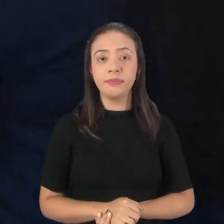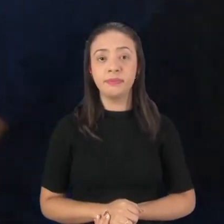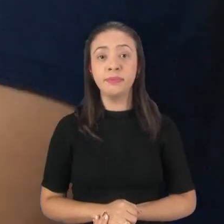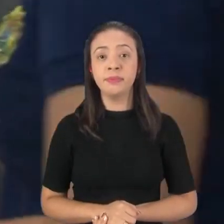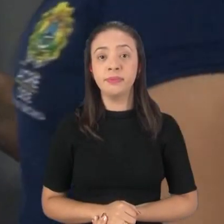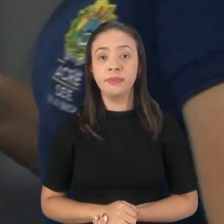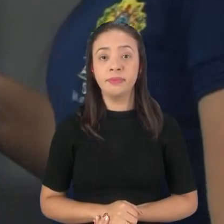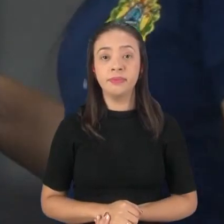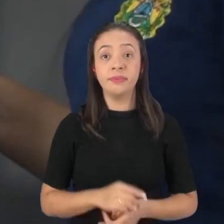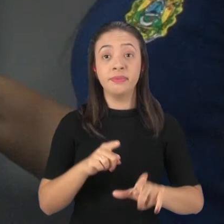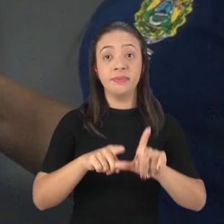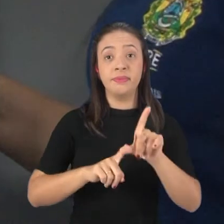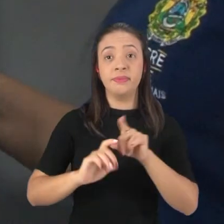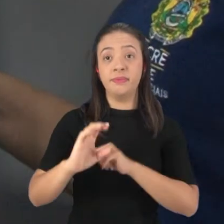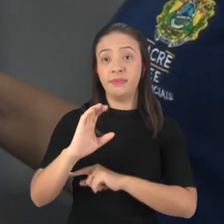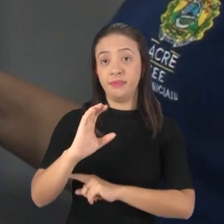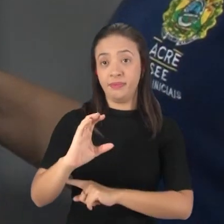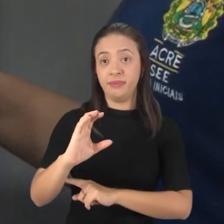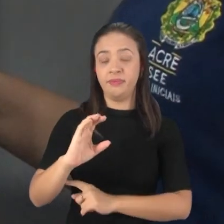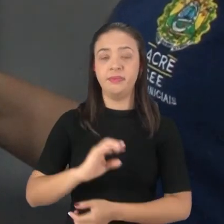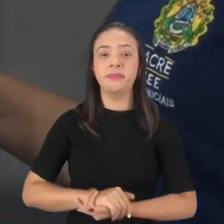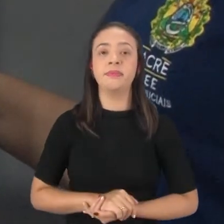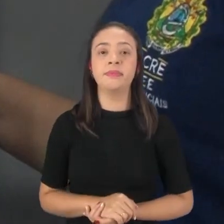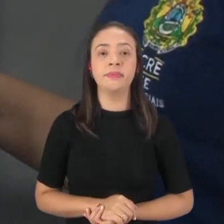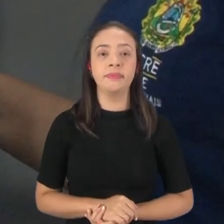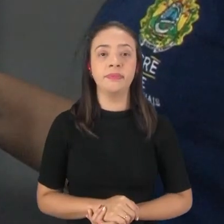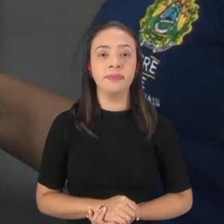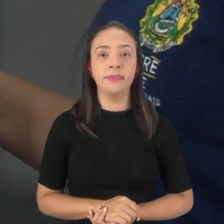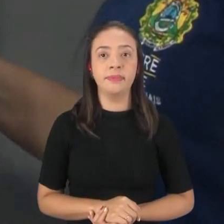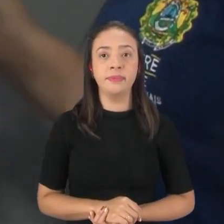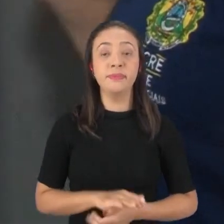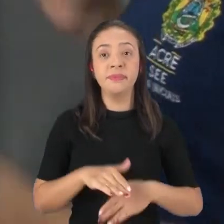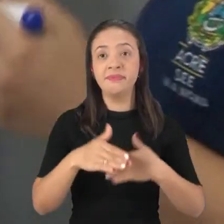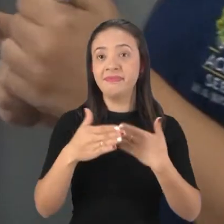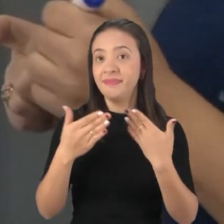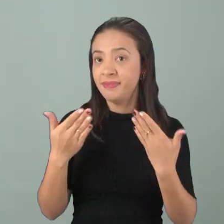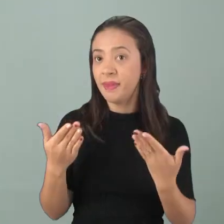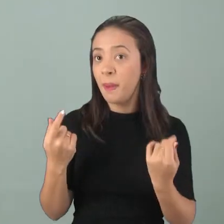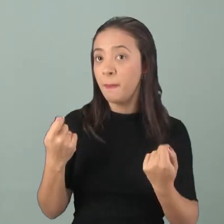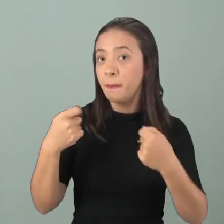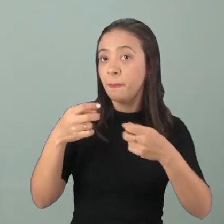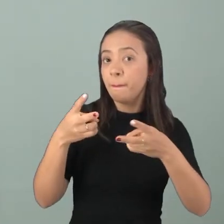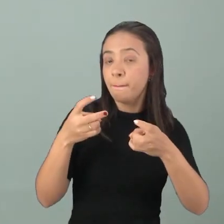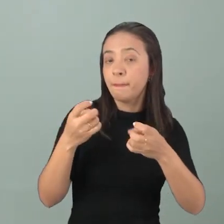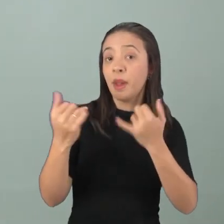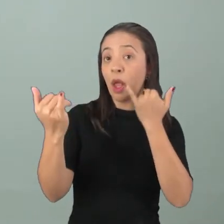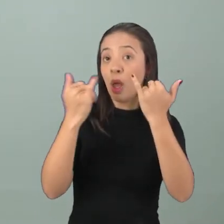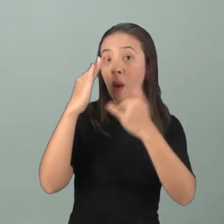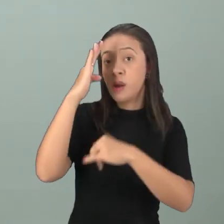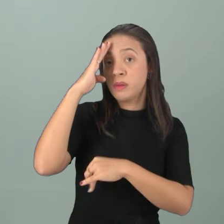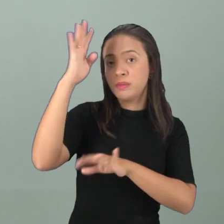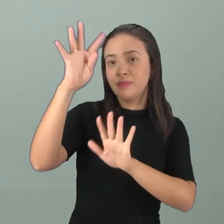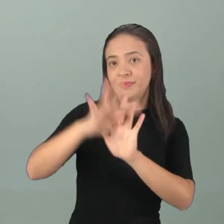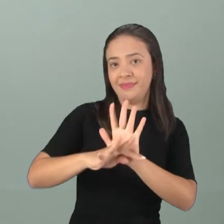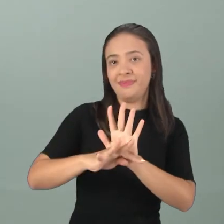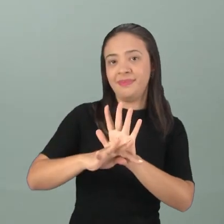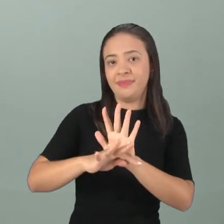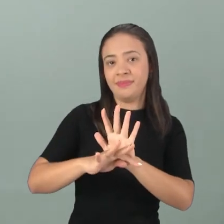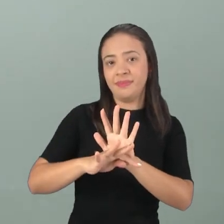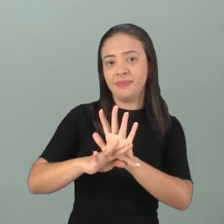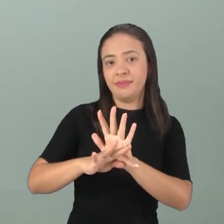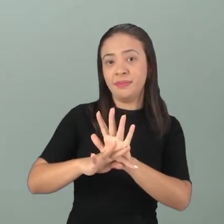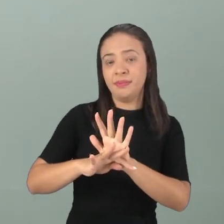letra O, letra C, ok? E assim a gente consegue identificar a ideia central de um